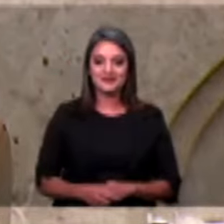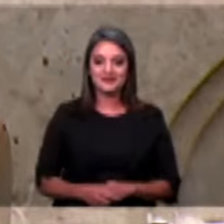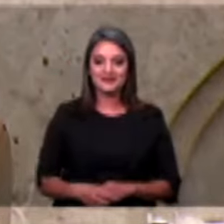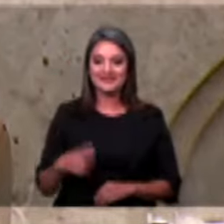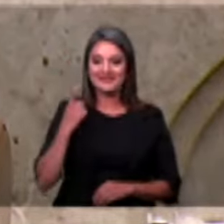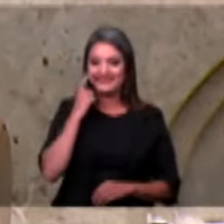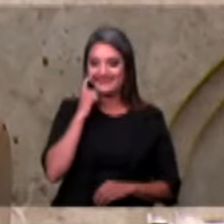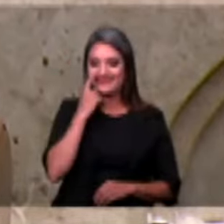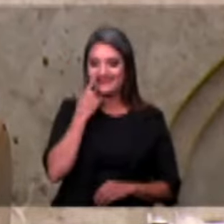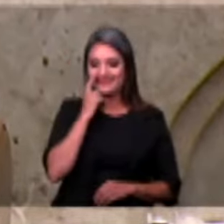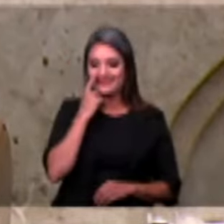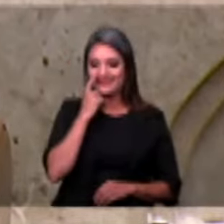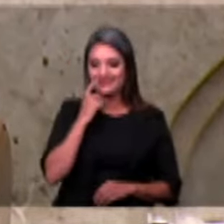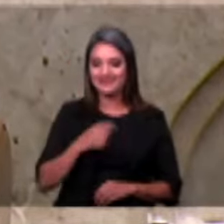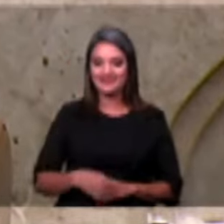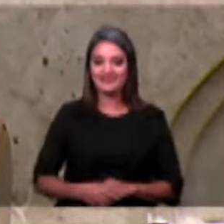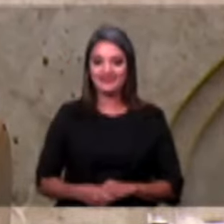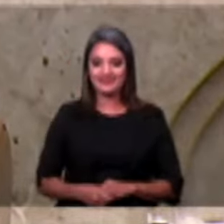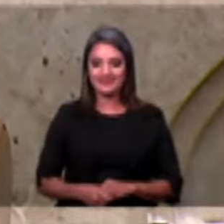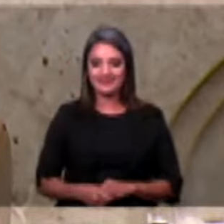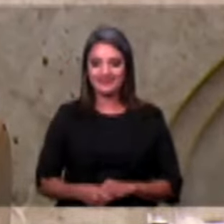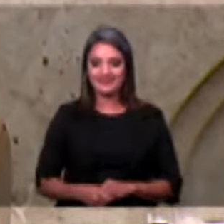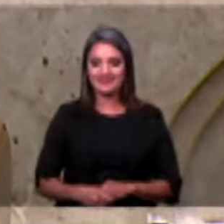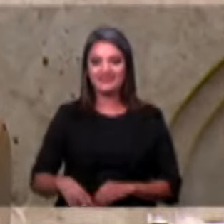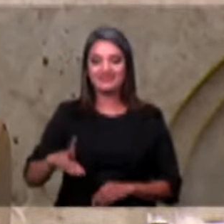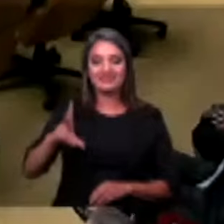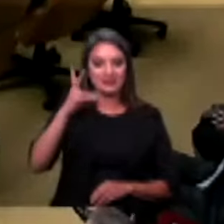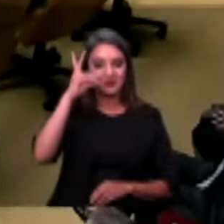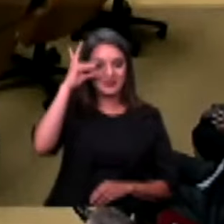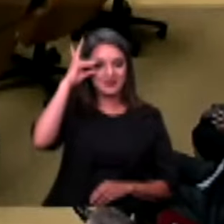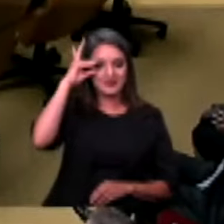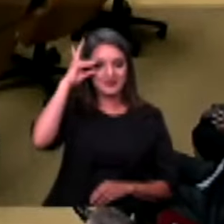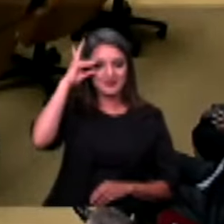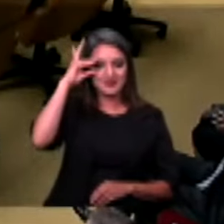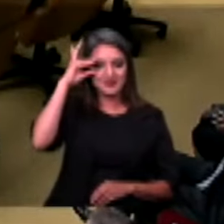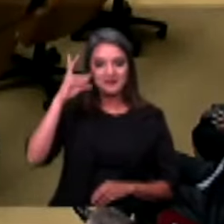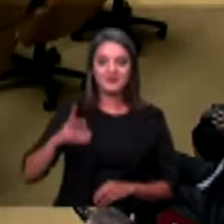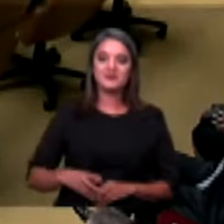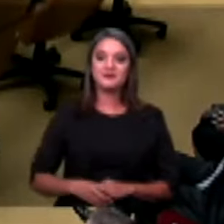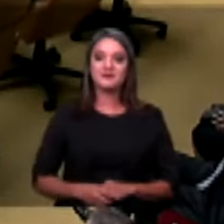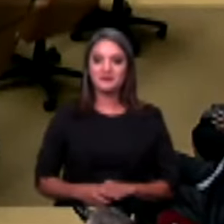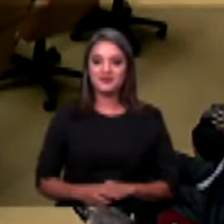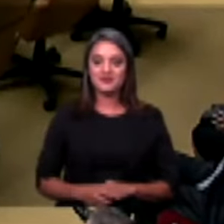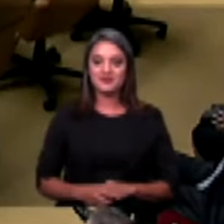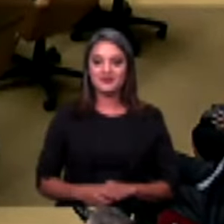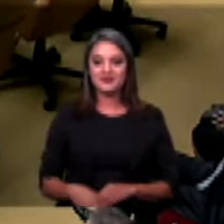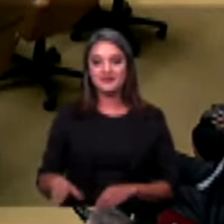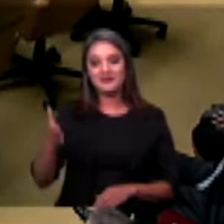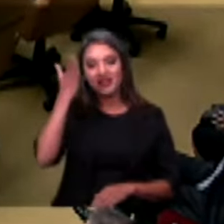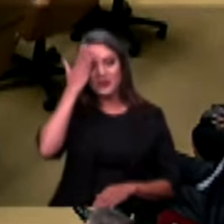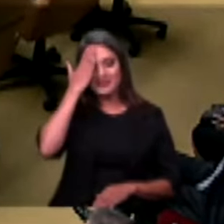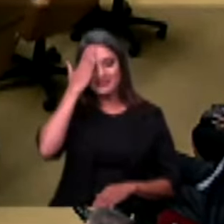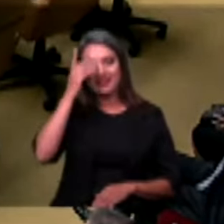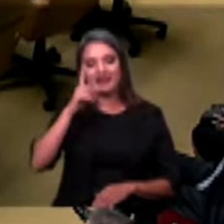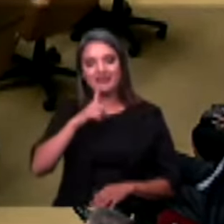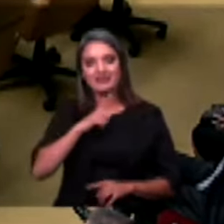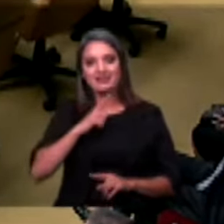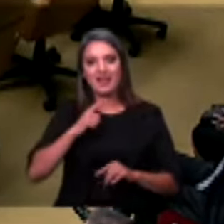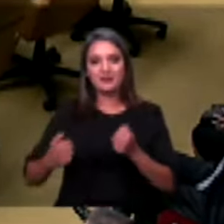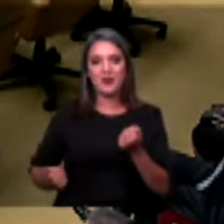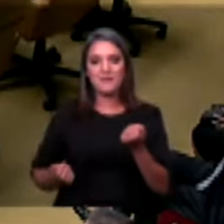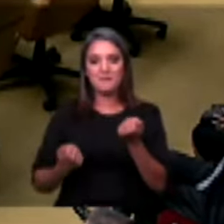Luiz Marques e o ministro André Mendonça. Sei que contarei incondicionalmente